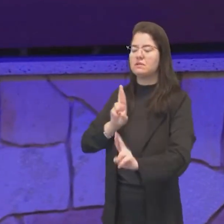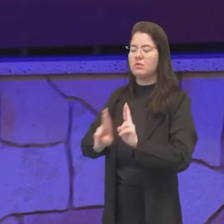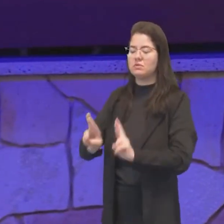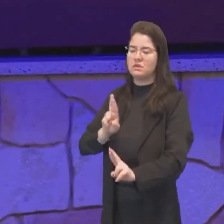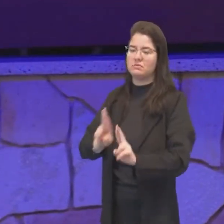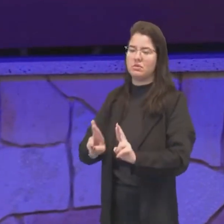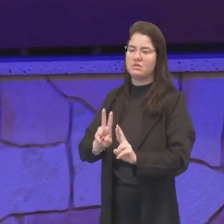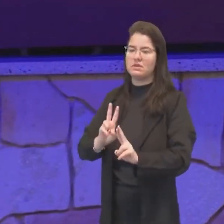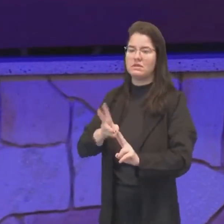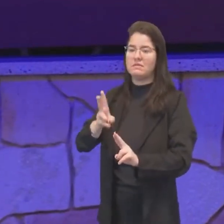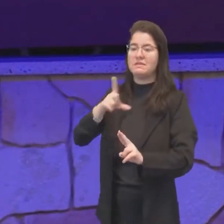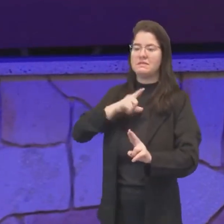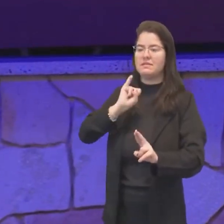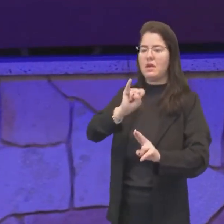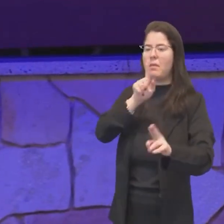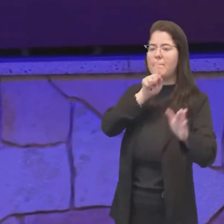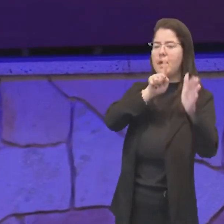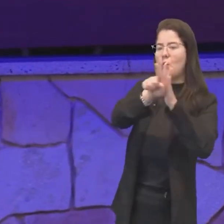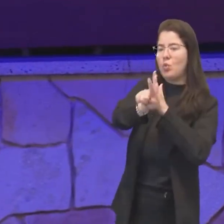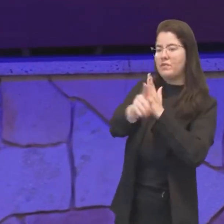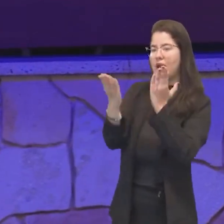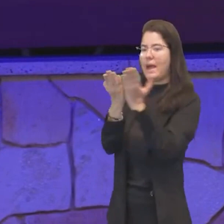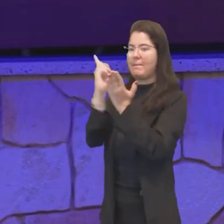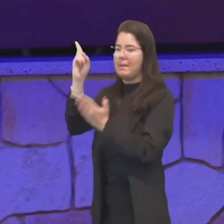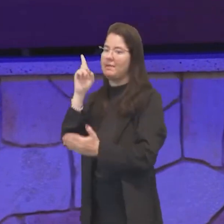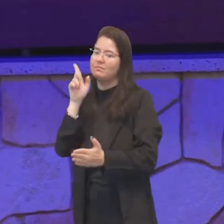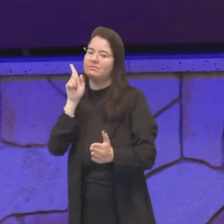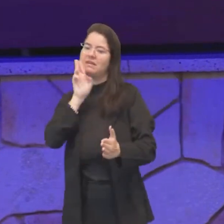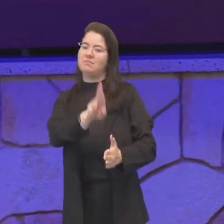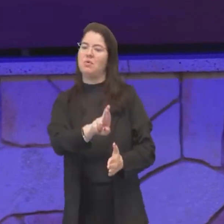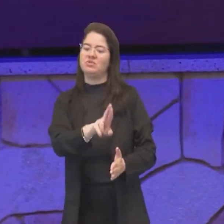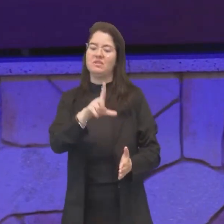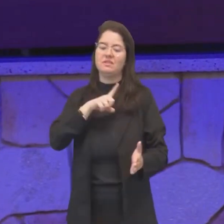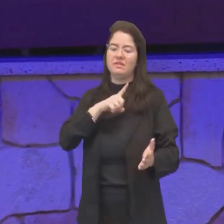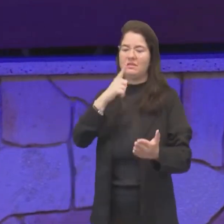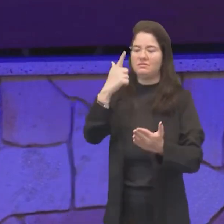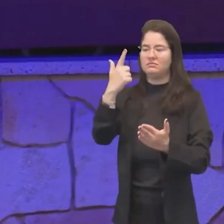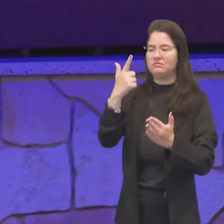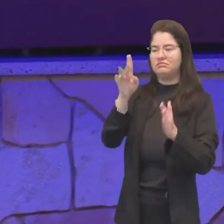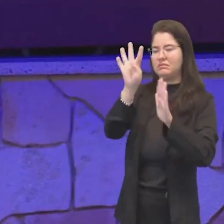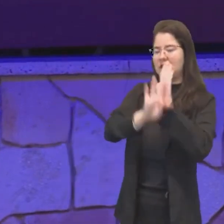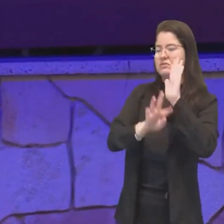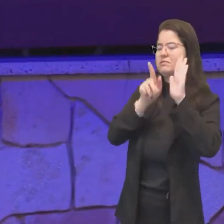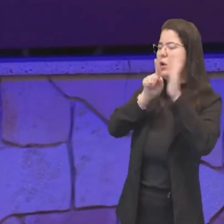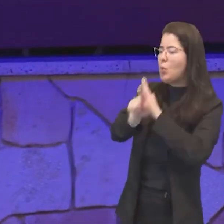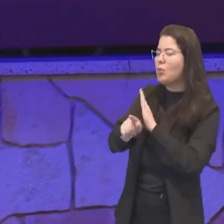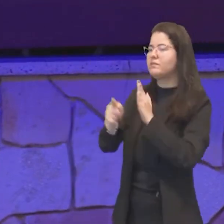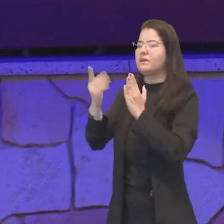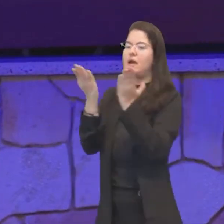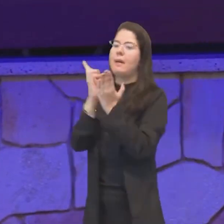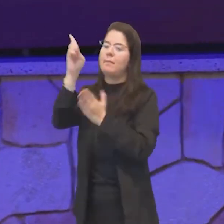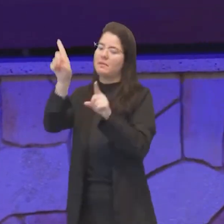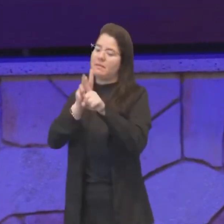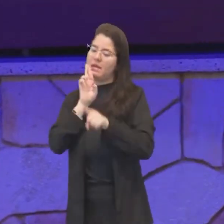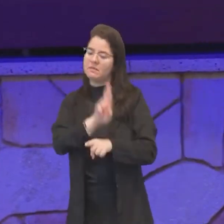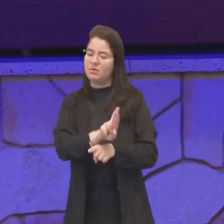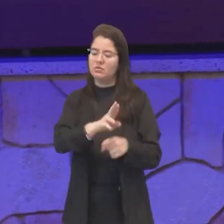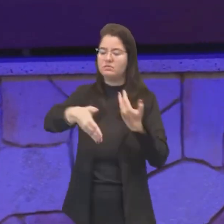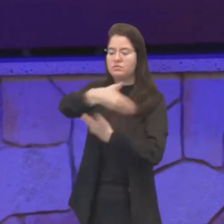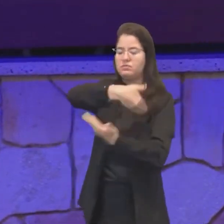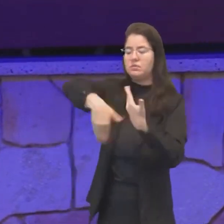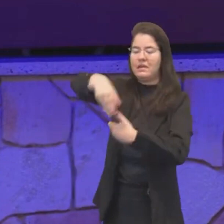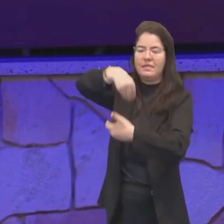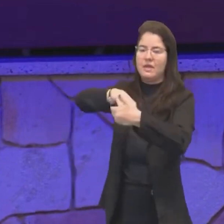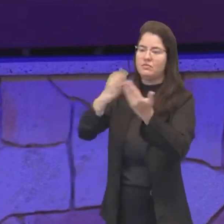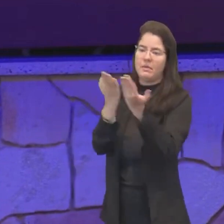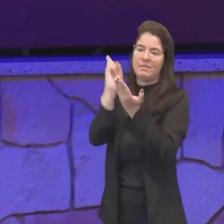um texto traz luz, ele completa, e a coerência é perfeita.